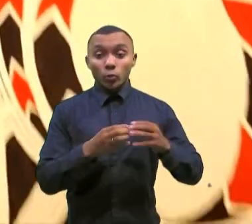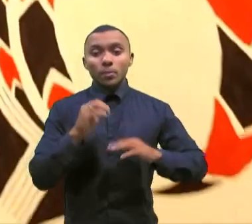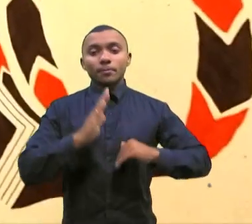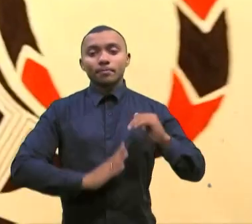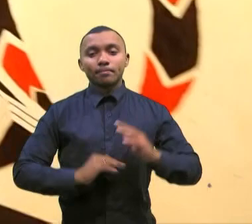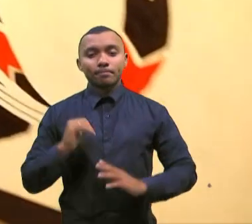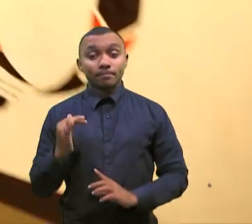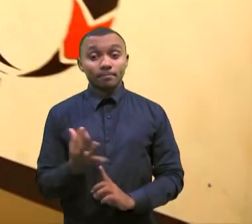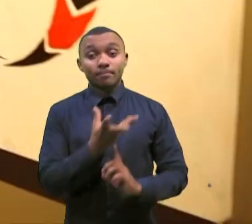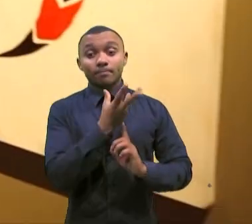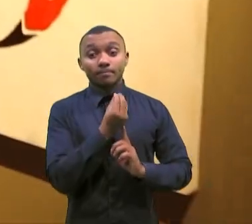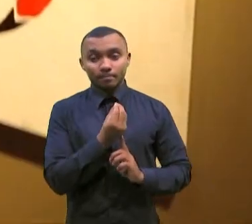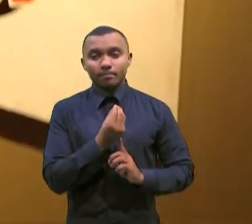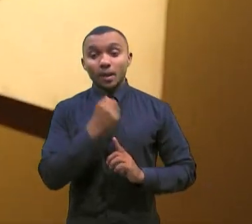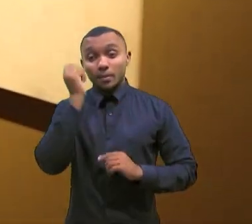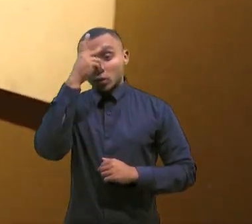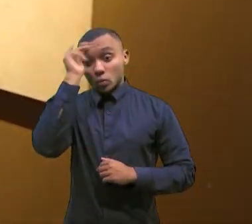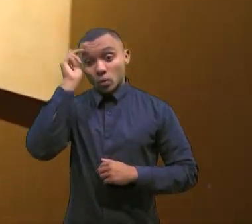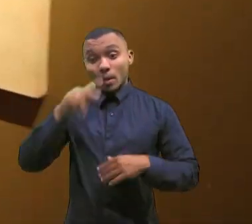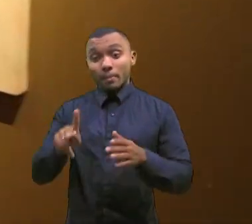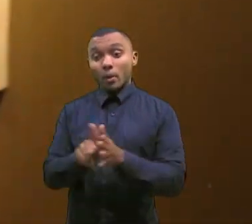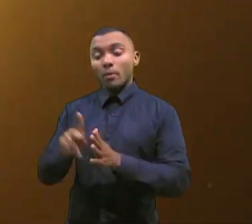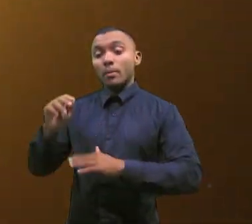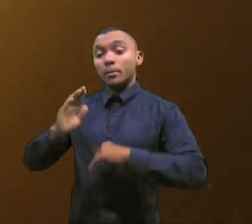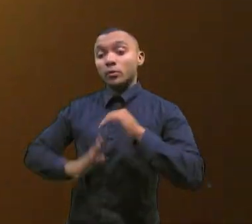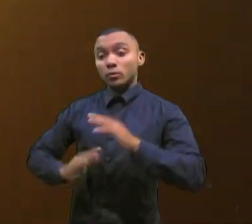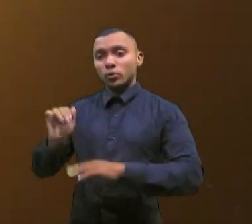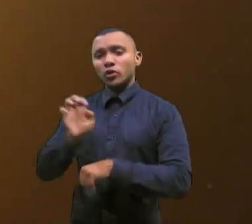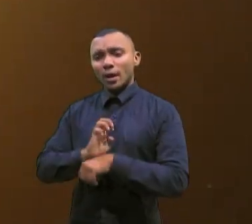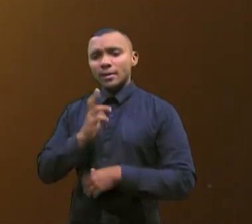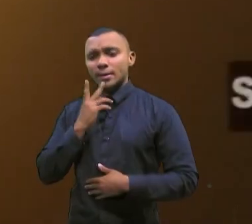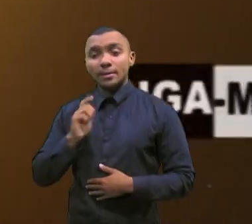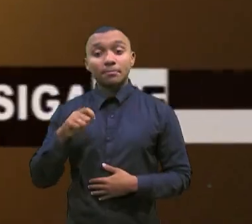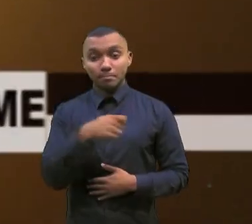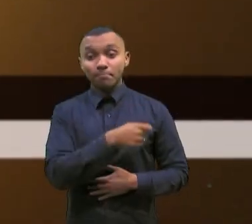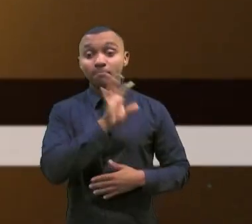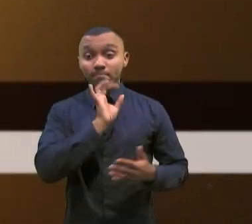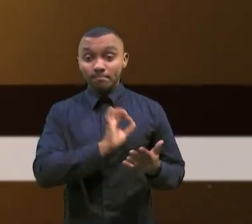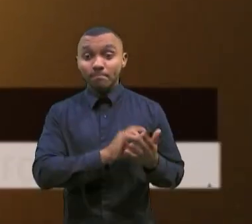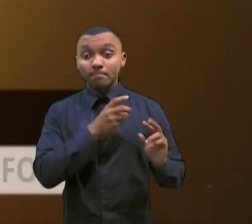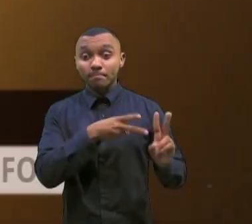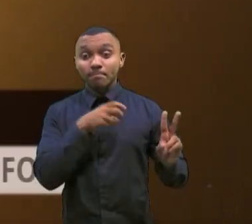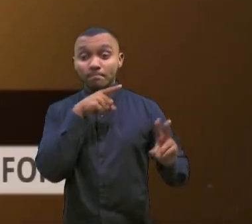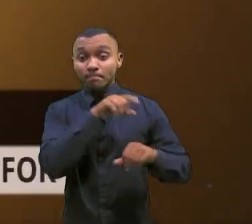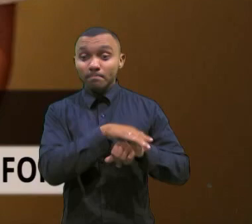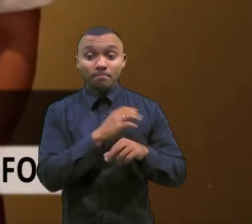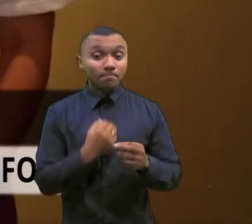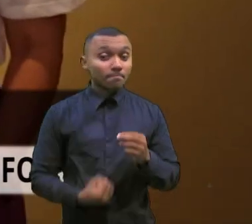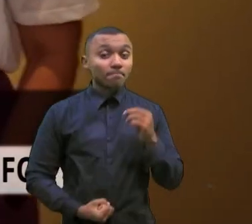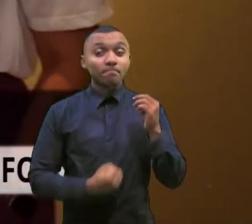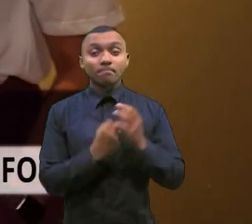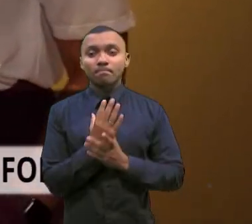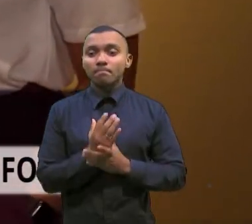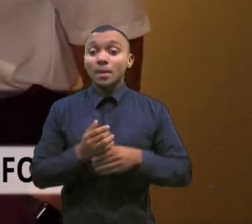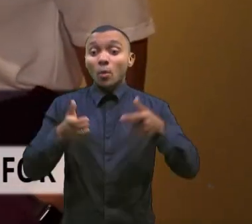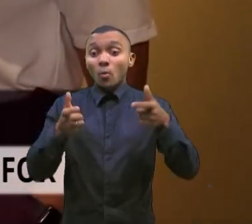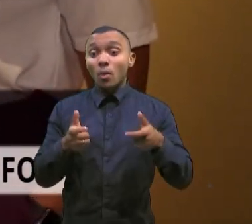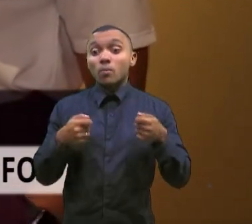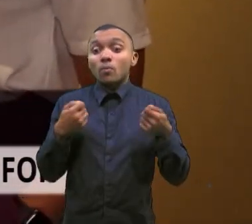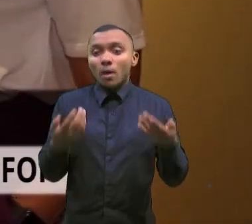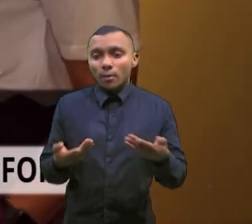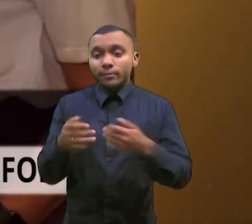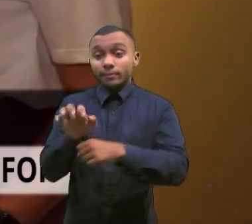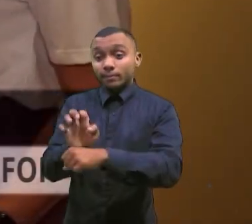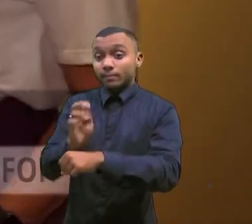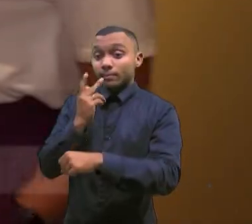artistas aqui do Ceará, são artistas indígenas e que têm suas produções realizadas aqui no Ceará, né? Então,